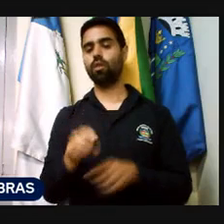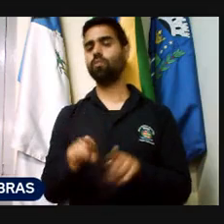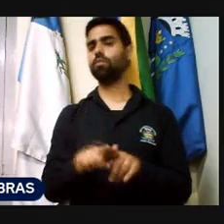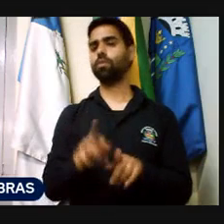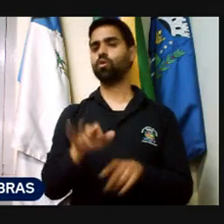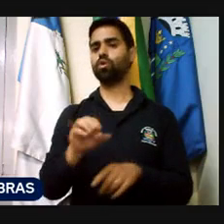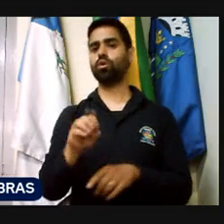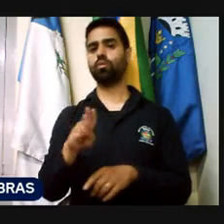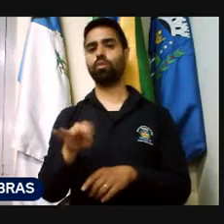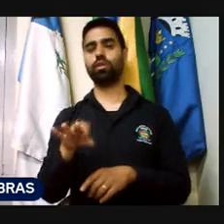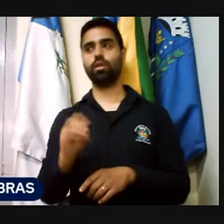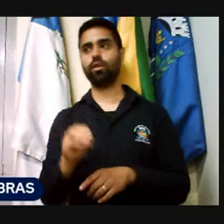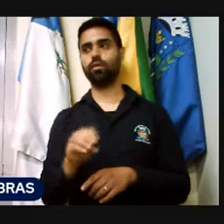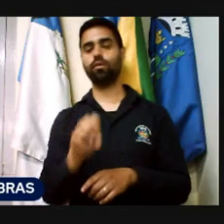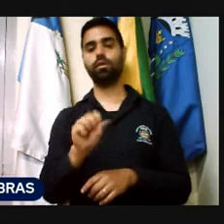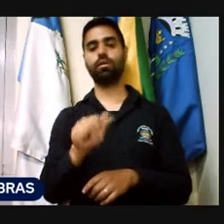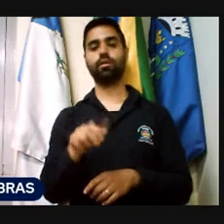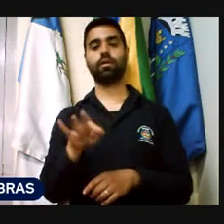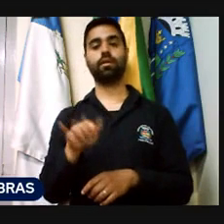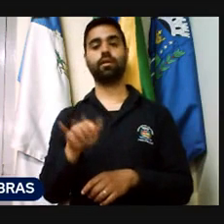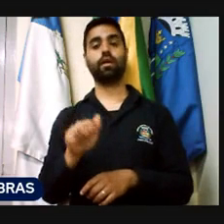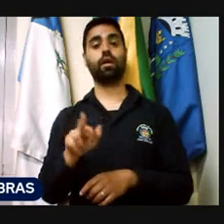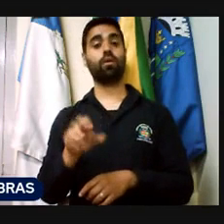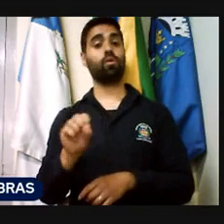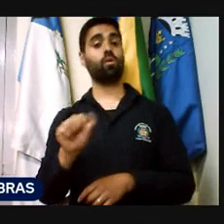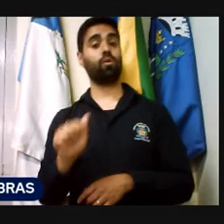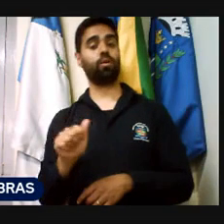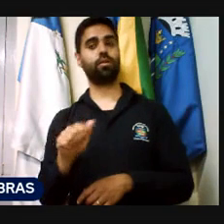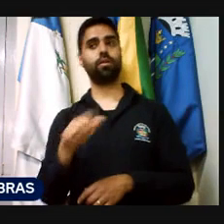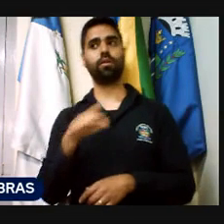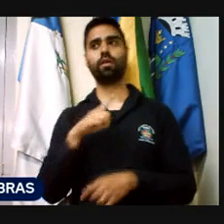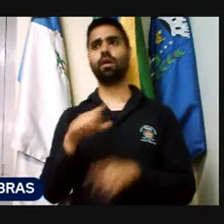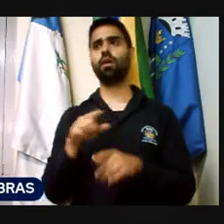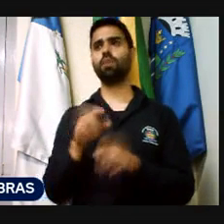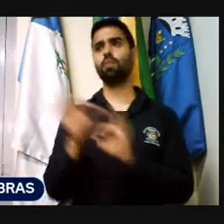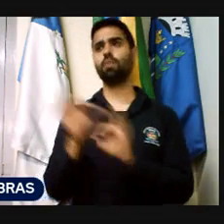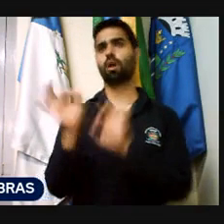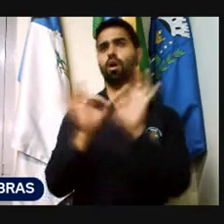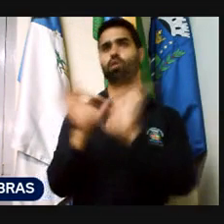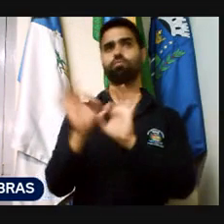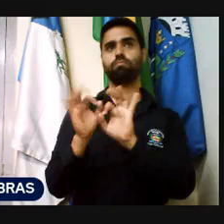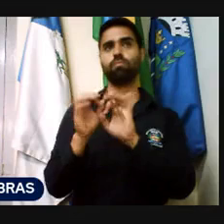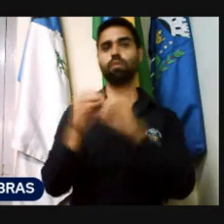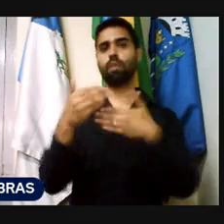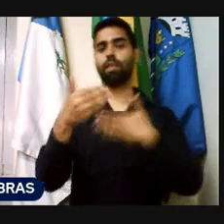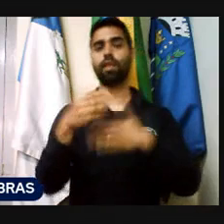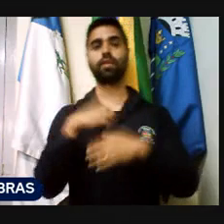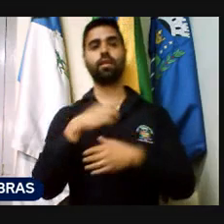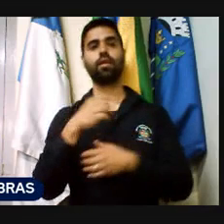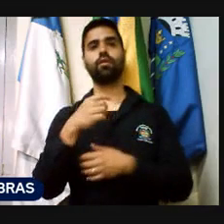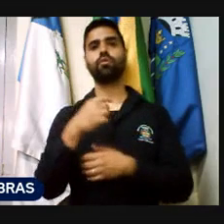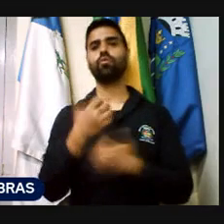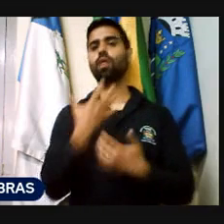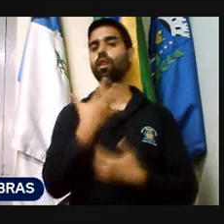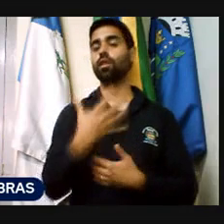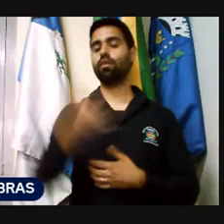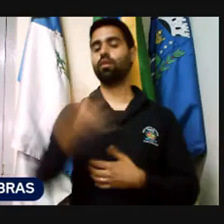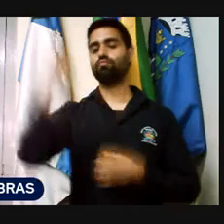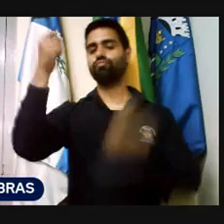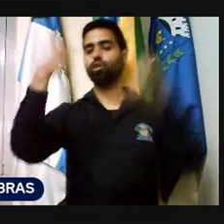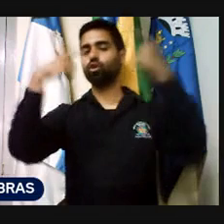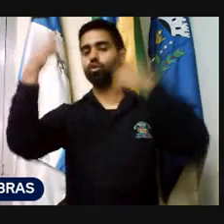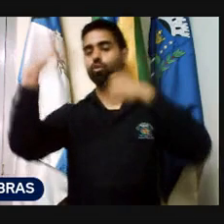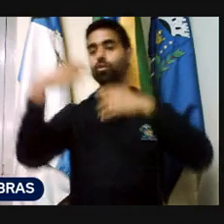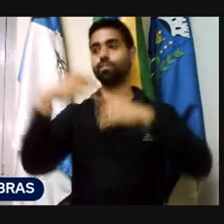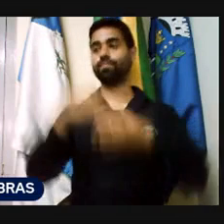Bonito, Santa Rosa de Lima e Nossa Senhora Aparecida, com ornamentação externa, Natal Iluminado. As paróquias de nosso município